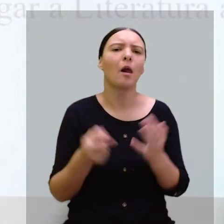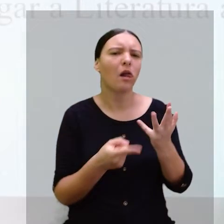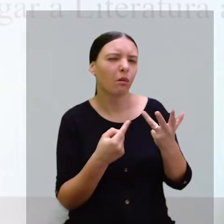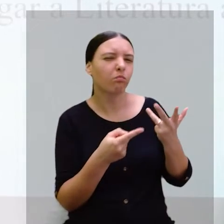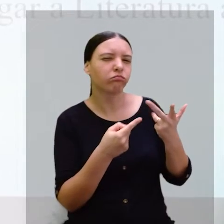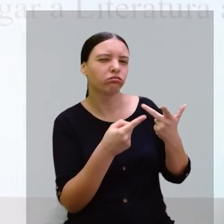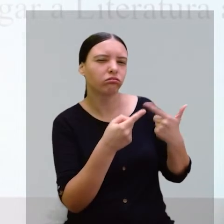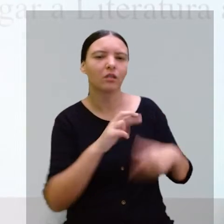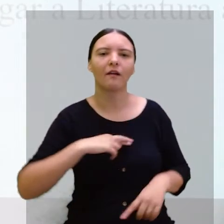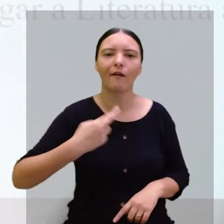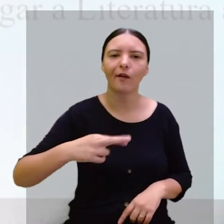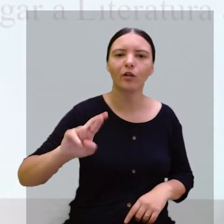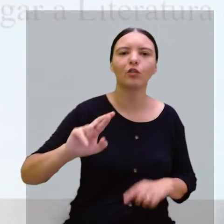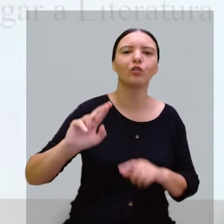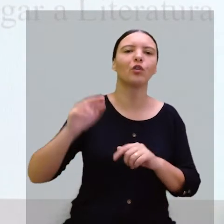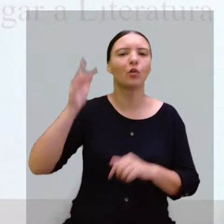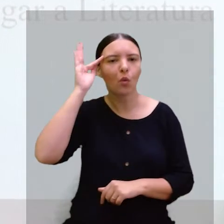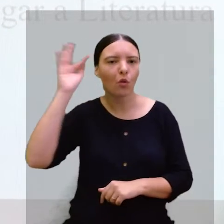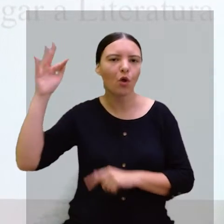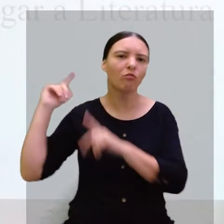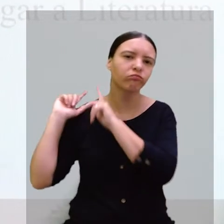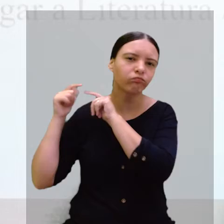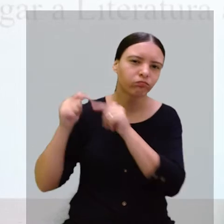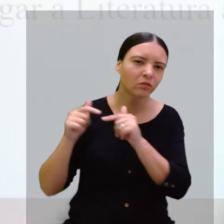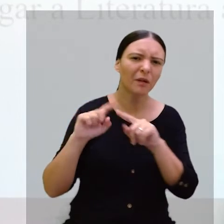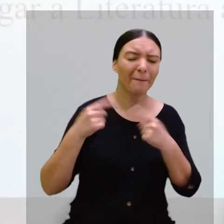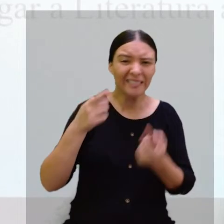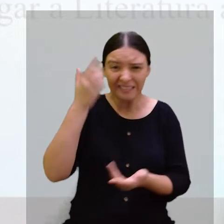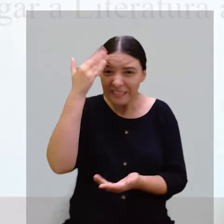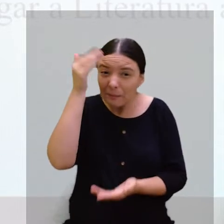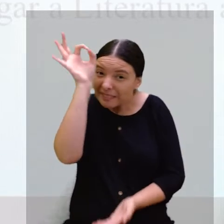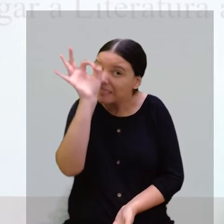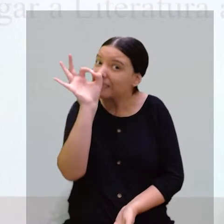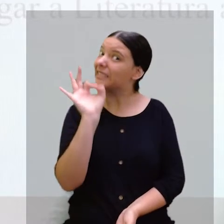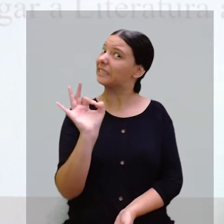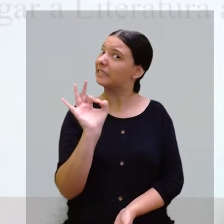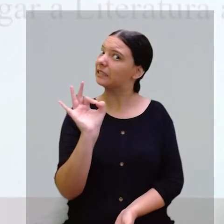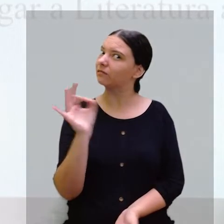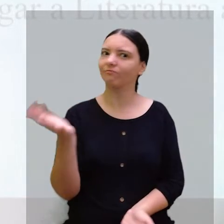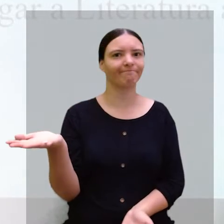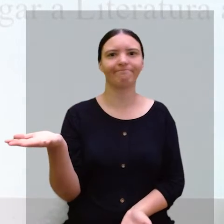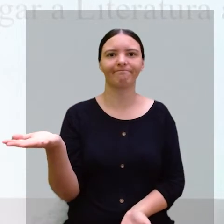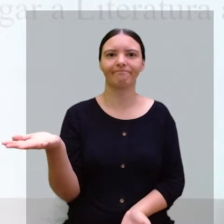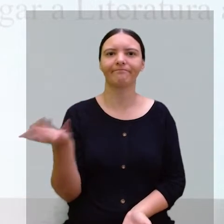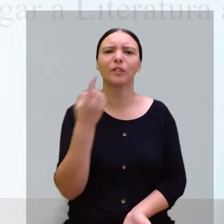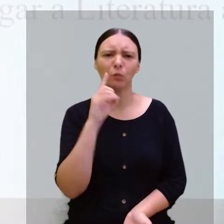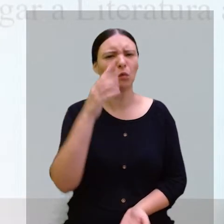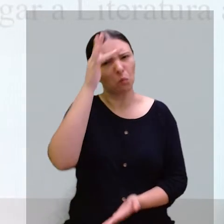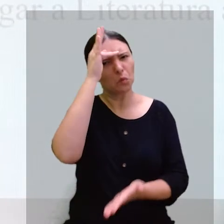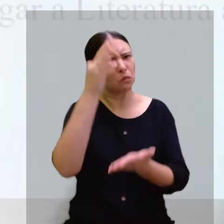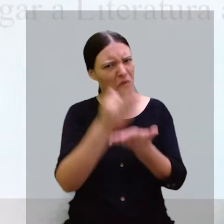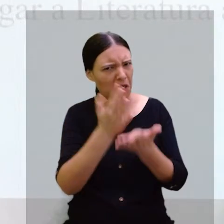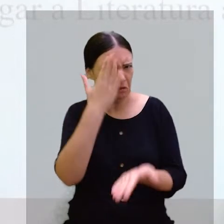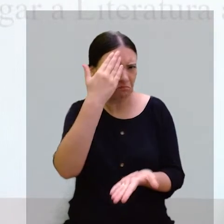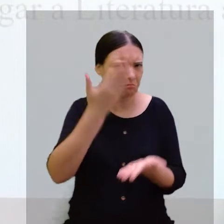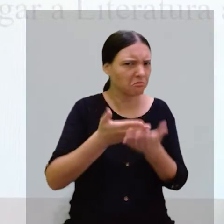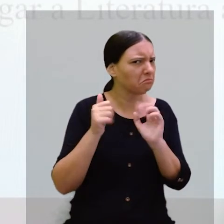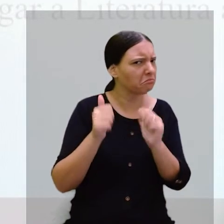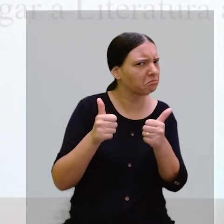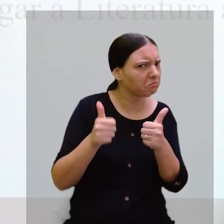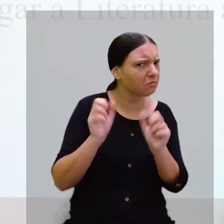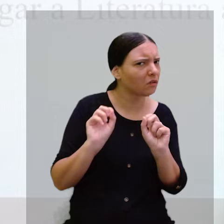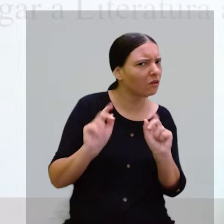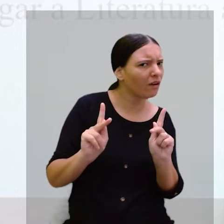diversas religiões, tradições filosóficas, mas saber mesmo, eu tenho lá minhas dúvidas. Você pode ter fé, acreditar, tudo bem, é